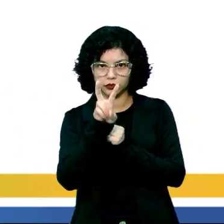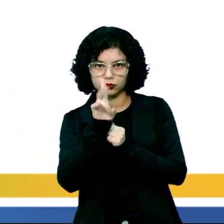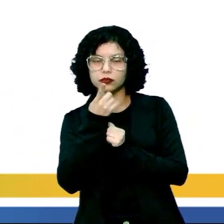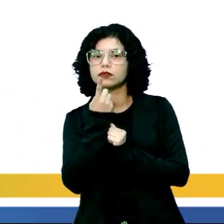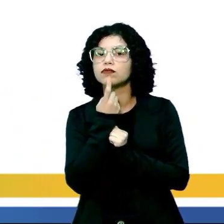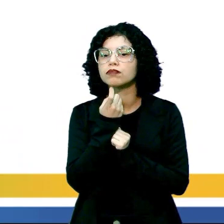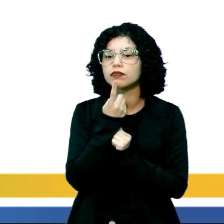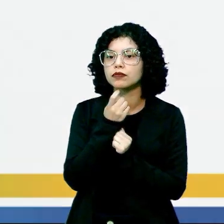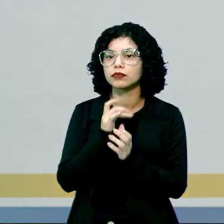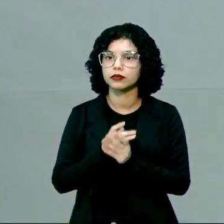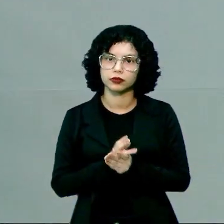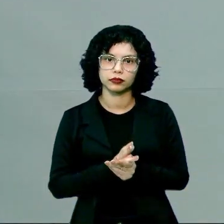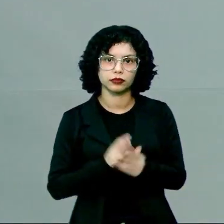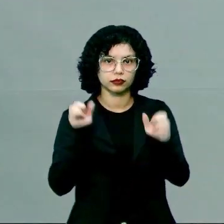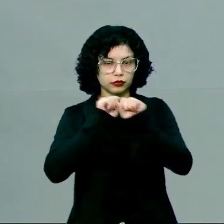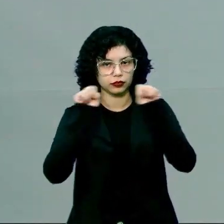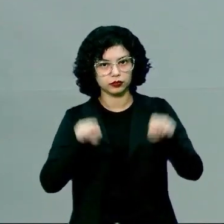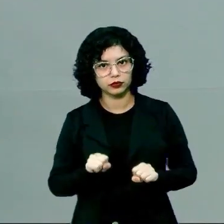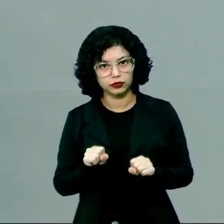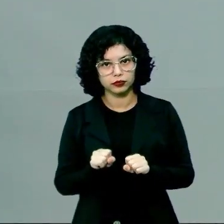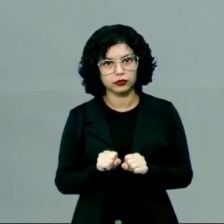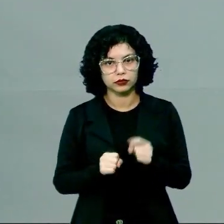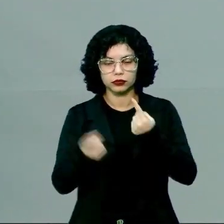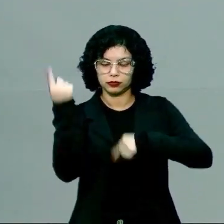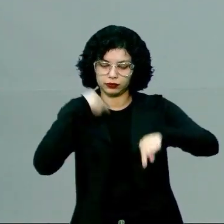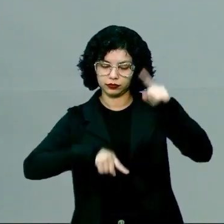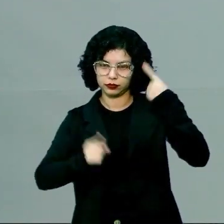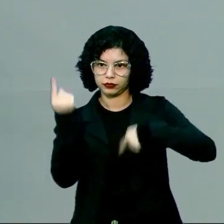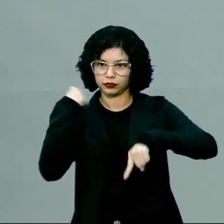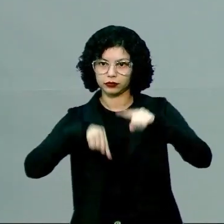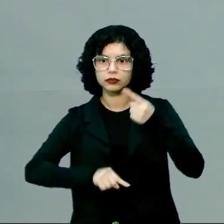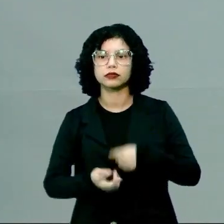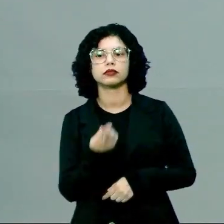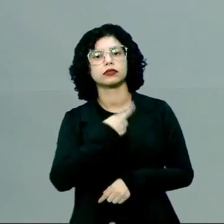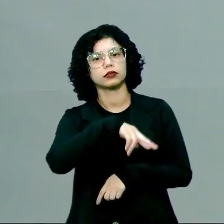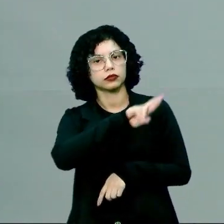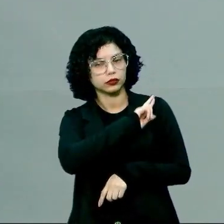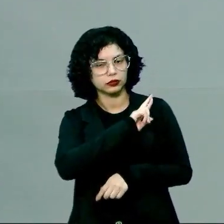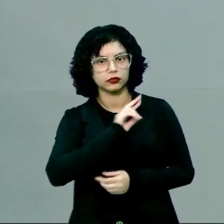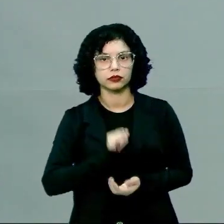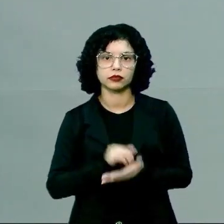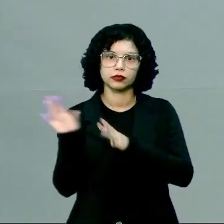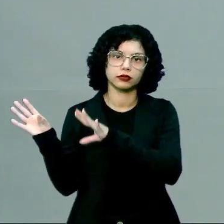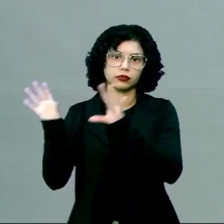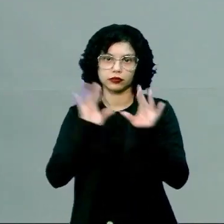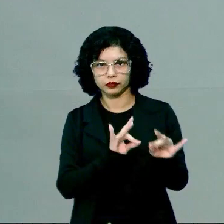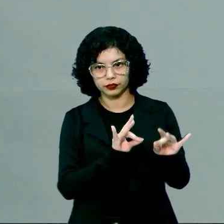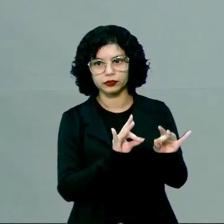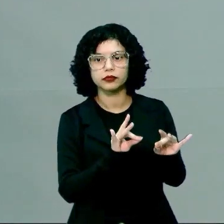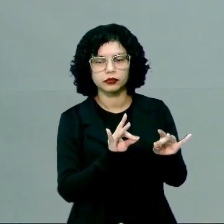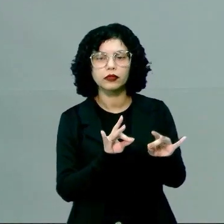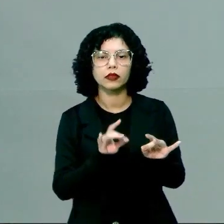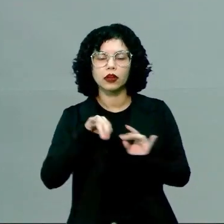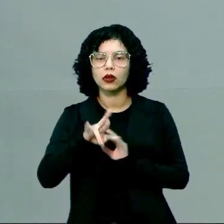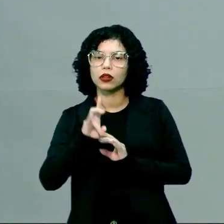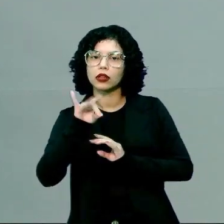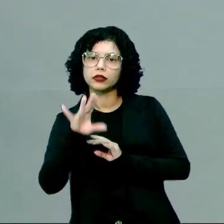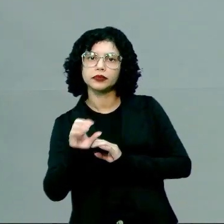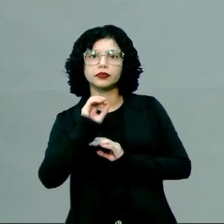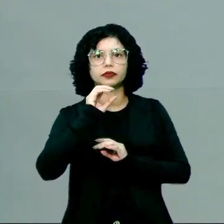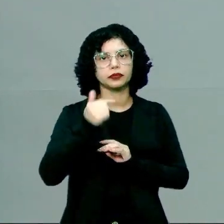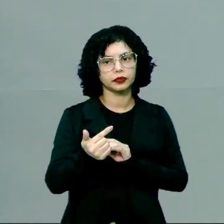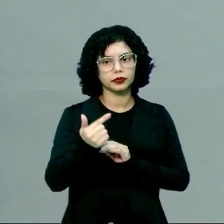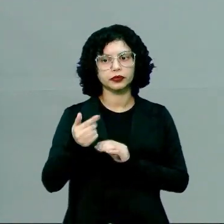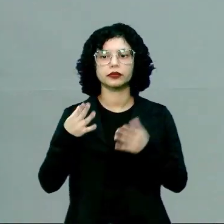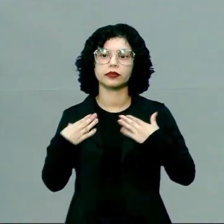vai formar o nosso sistema circulatório, que vai ser responsável aí por levar os nutrientes, os oxigênios para